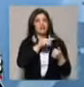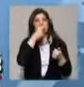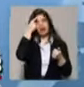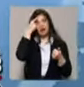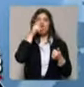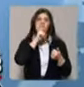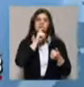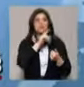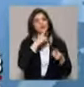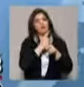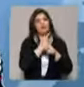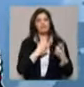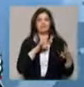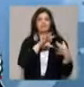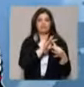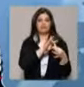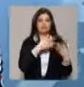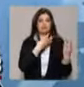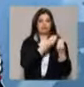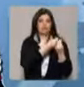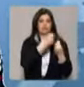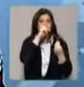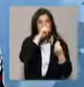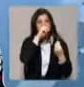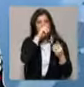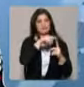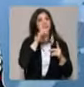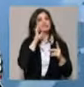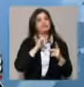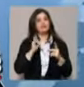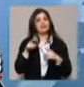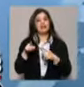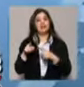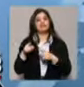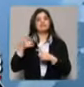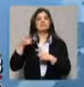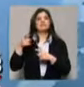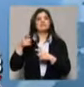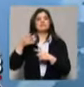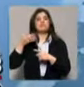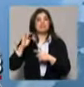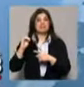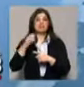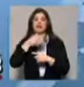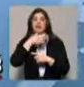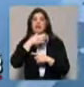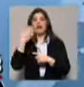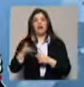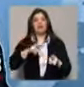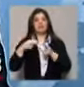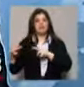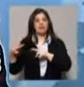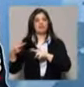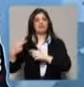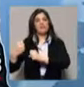eleitorado para de alguma forma combater aquilo que é Tentativa do partido socialista de dizer que há uma alternativa que há uma alternativa